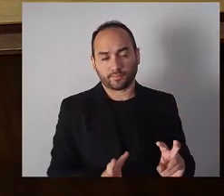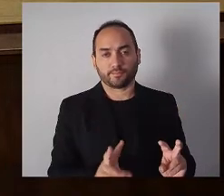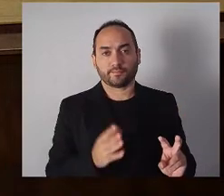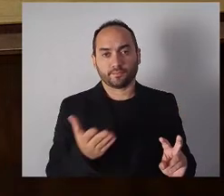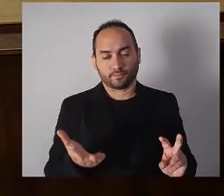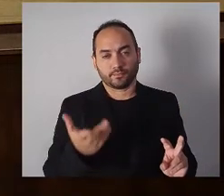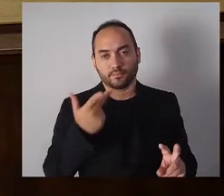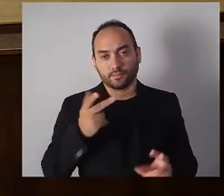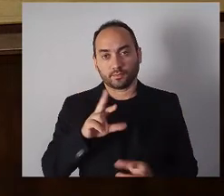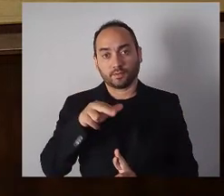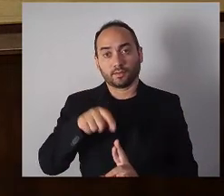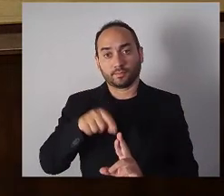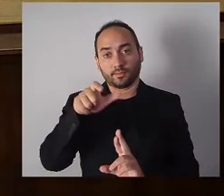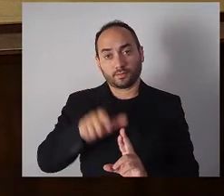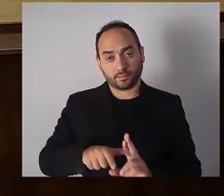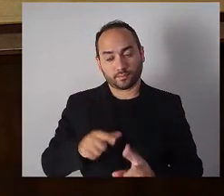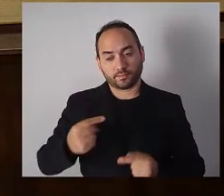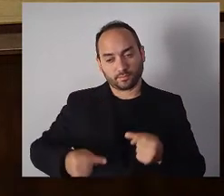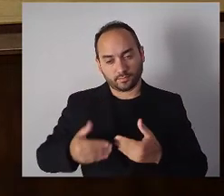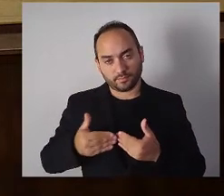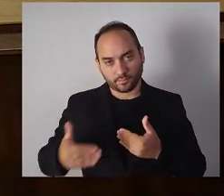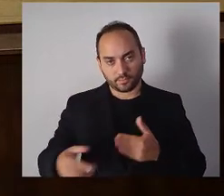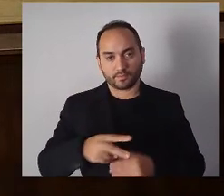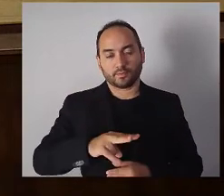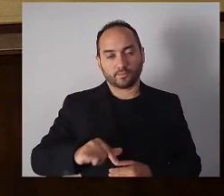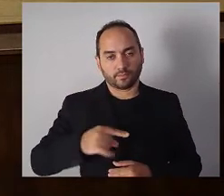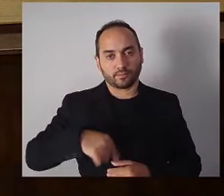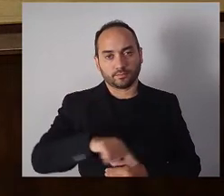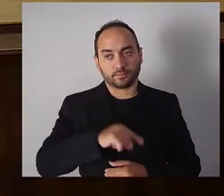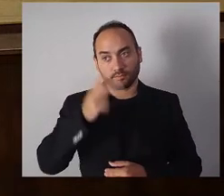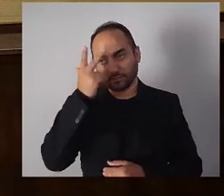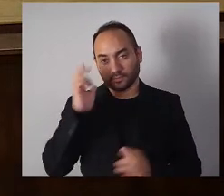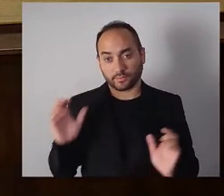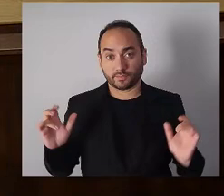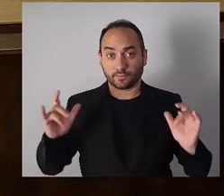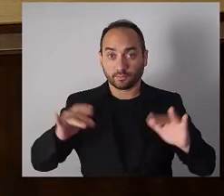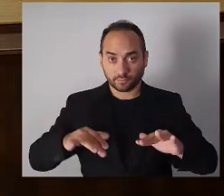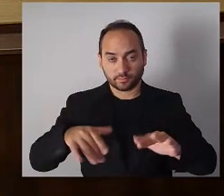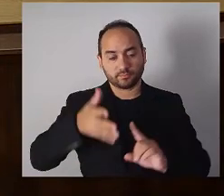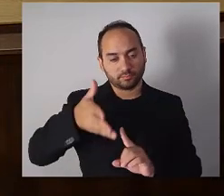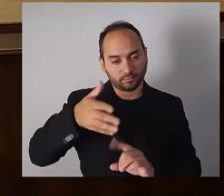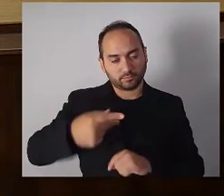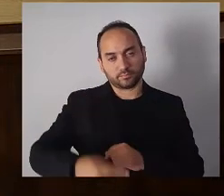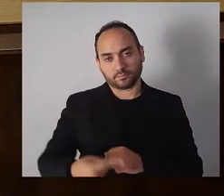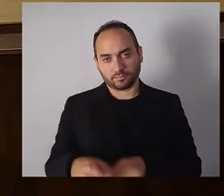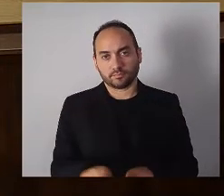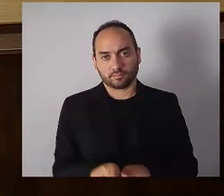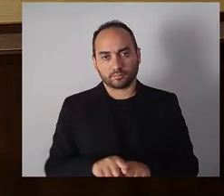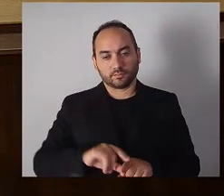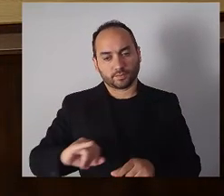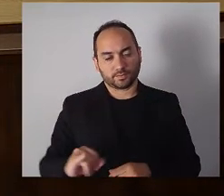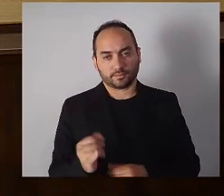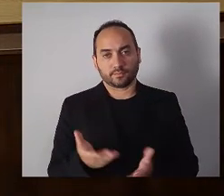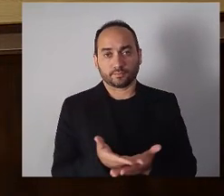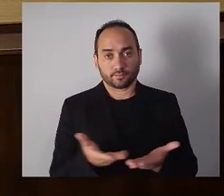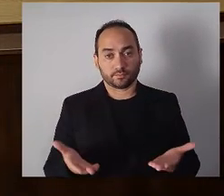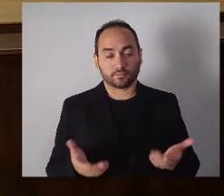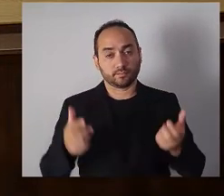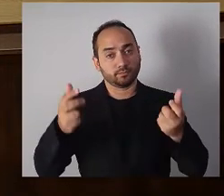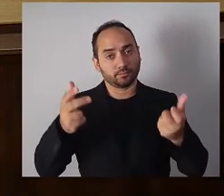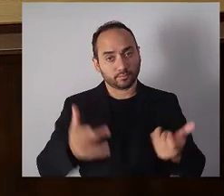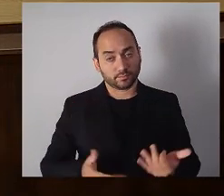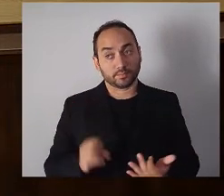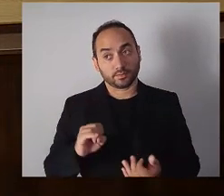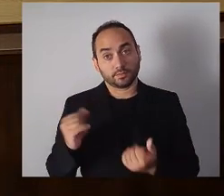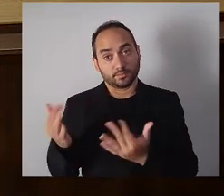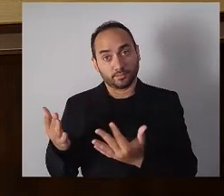digam respeito às eleições, a gente vai trazer pessoas, pegar daqui da casa também e trazer de fora, se